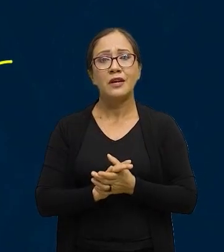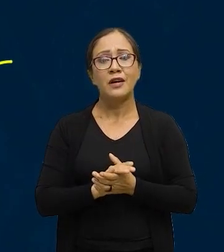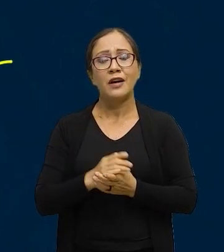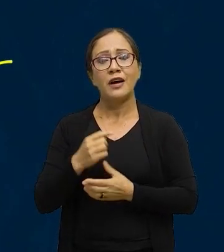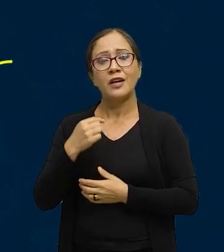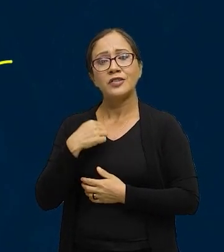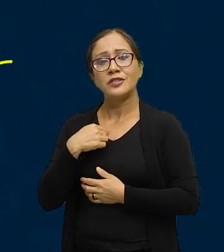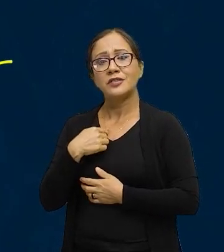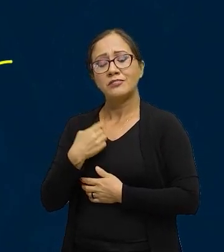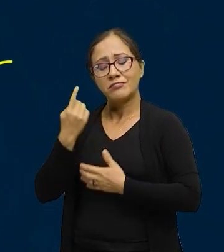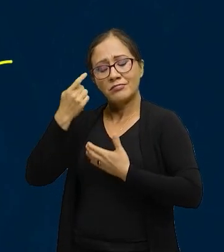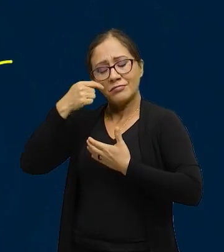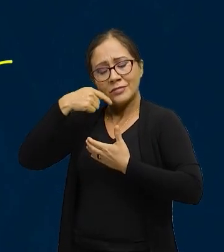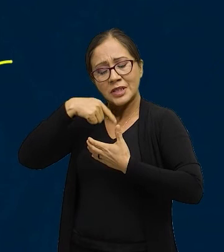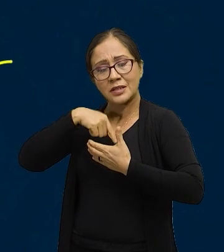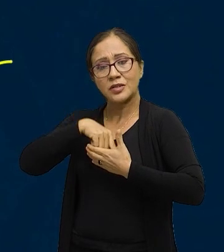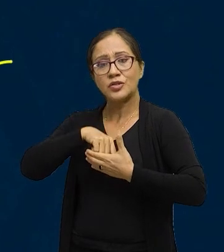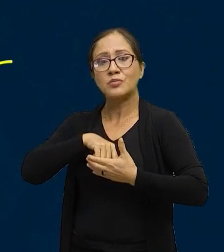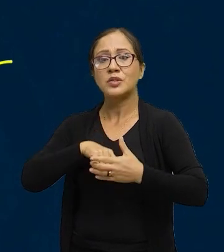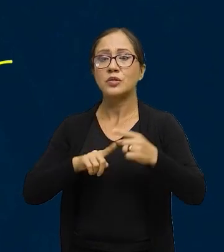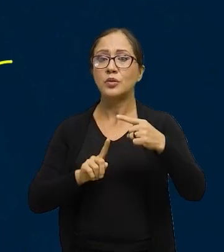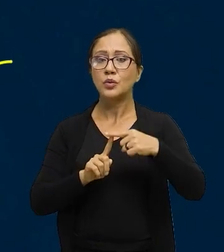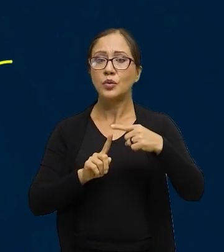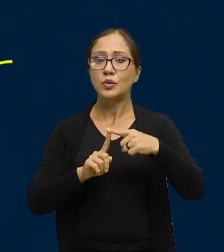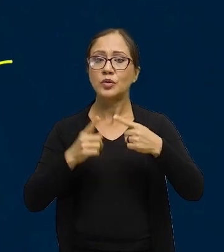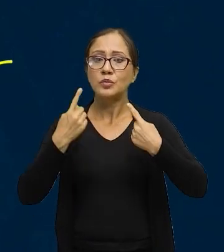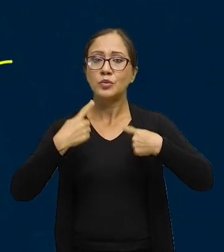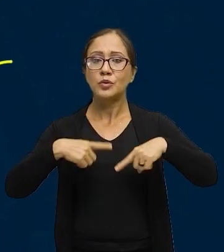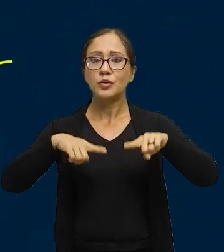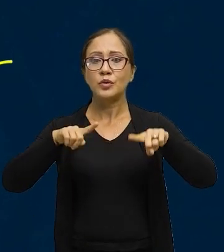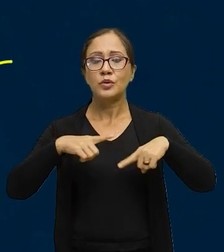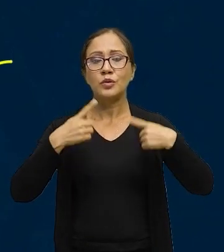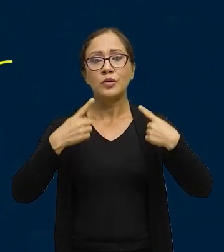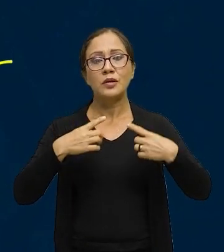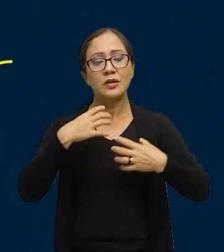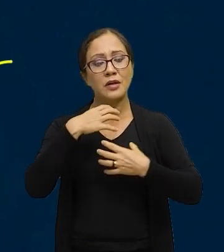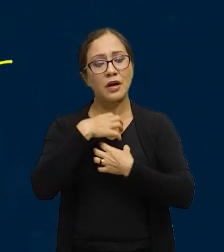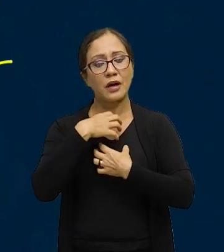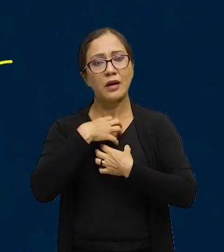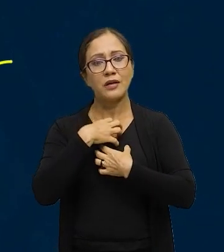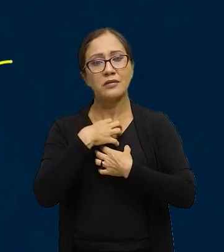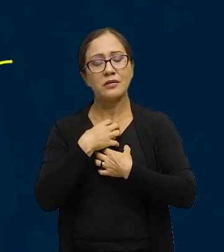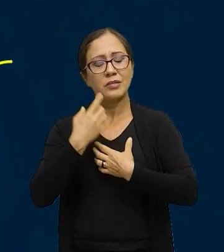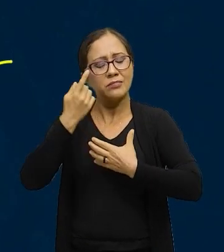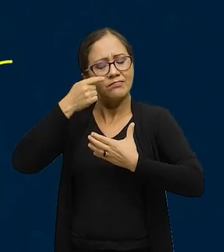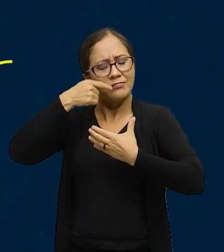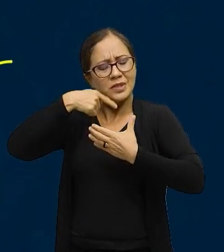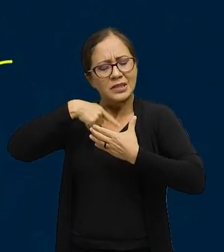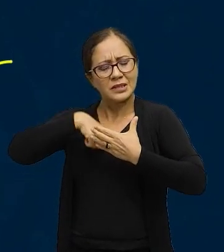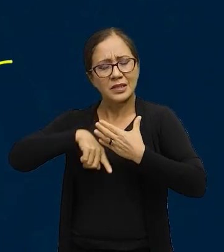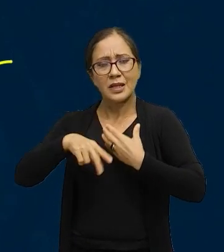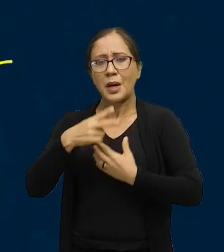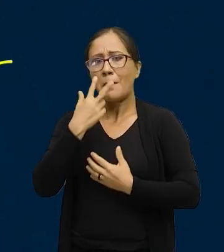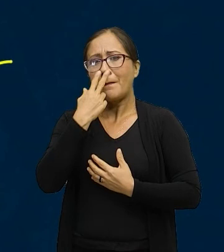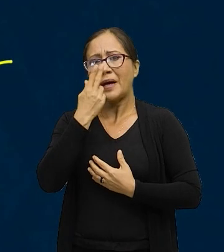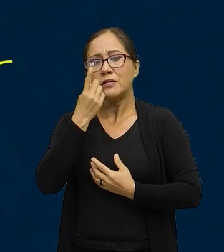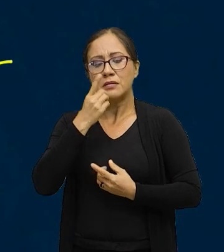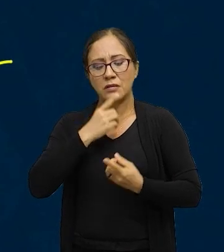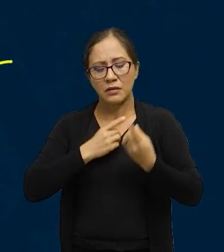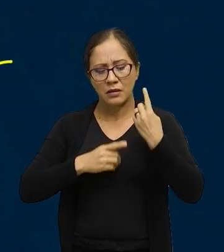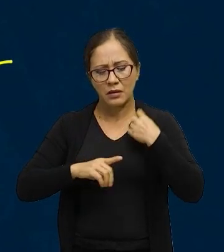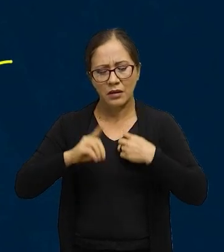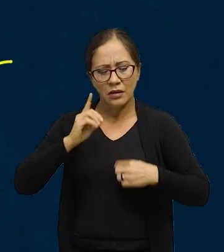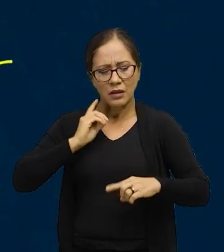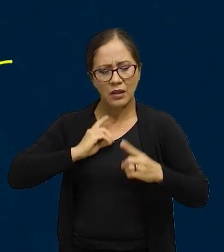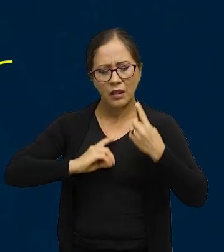mais intimista. Ele te levava a bem ao fundo, como uma depressão mesmo. E